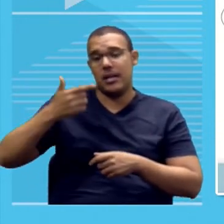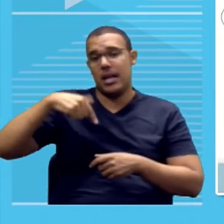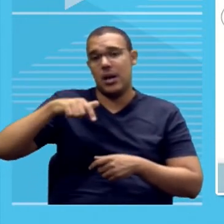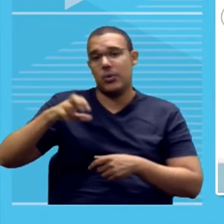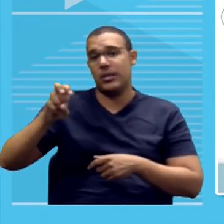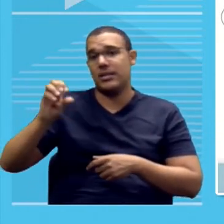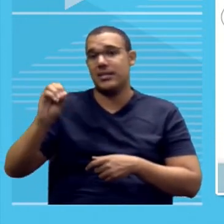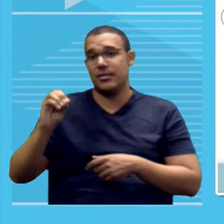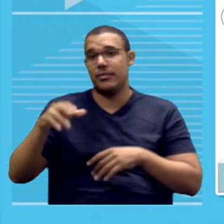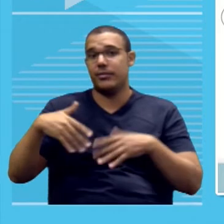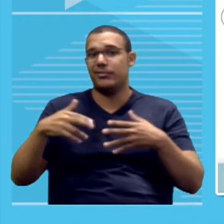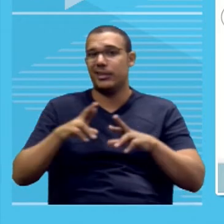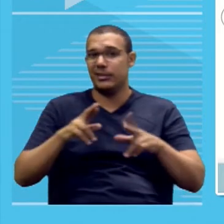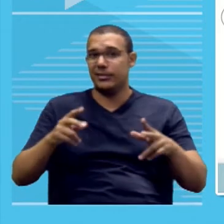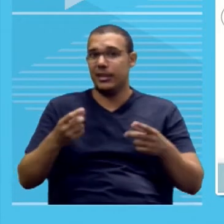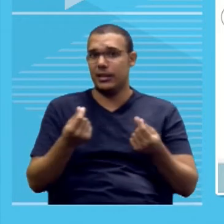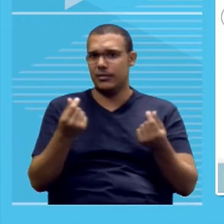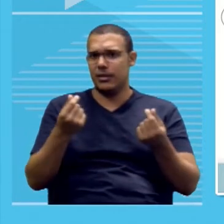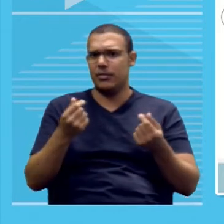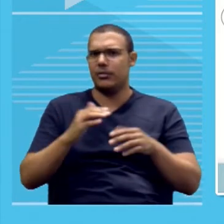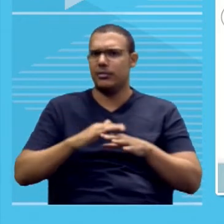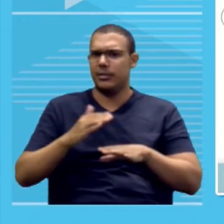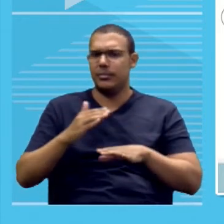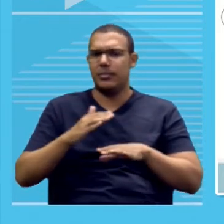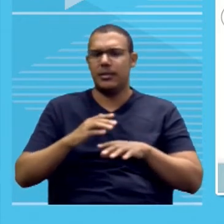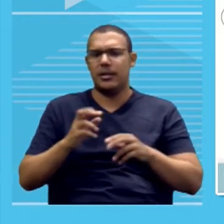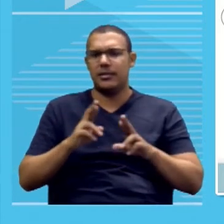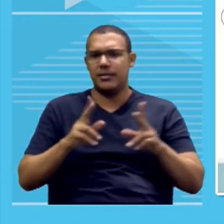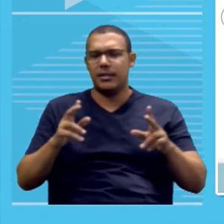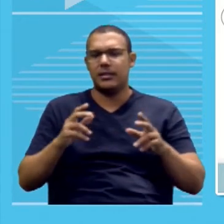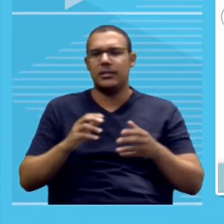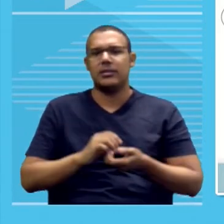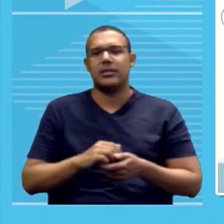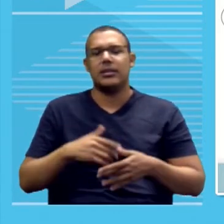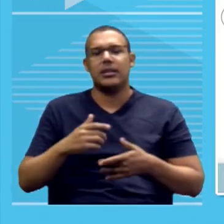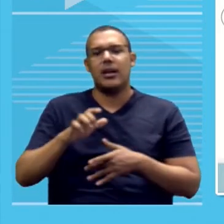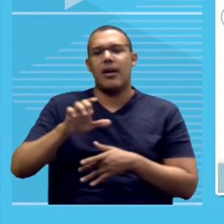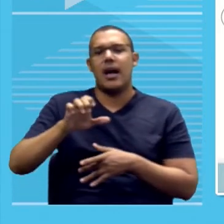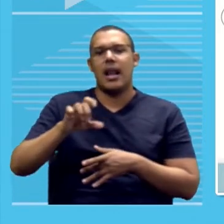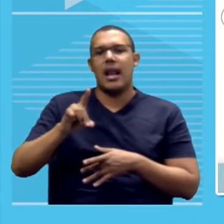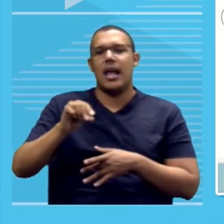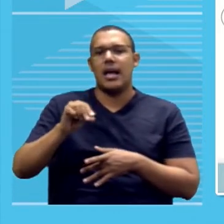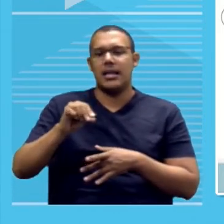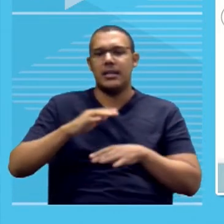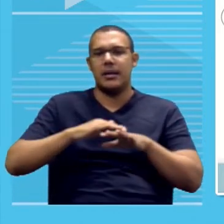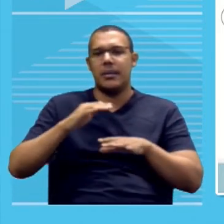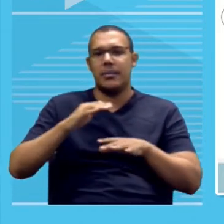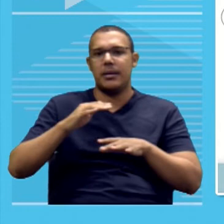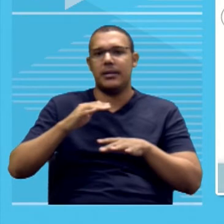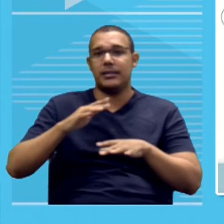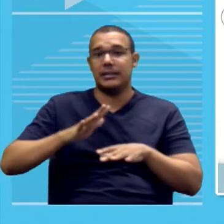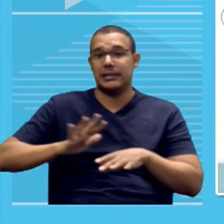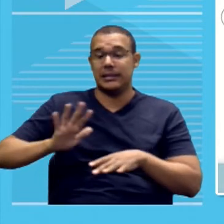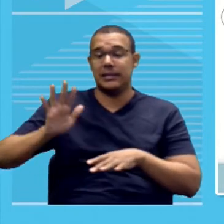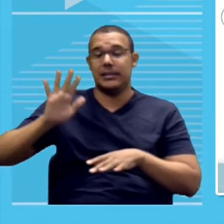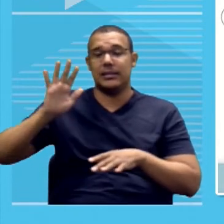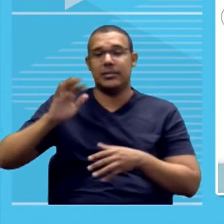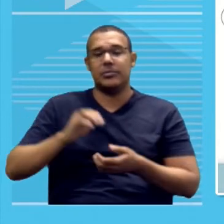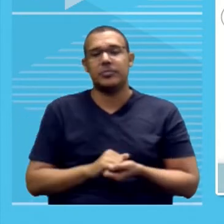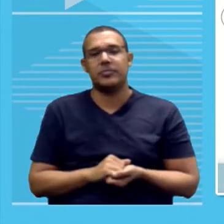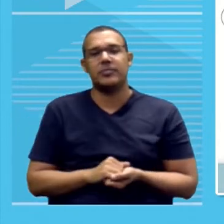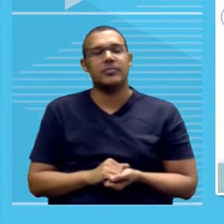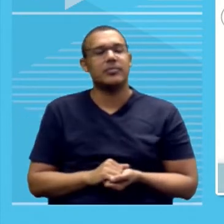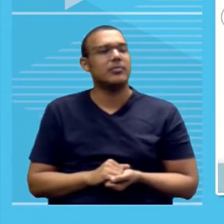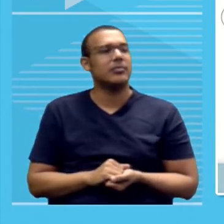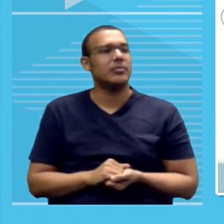uma diferença muito grande, aí é 5 vezes maior o valor. Então, a lâmpada de LED ela é mais cara. Isso desincentiva um pouco o consumo. E